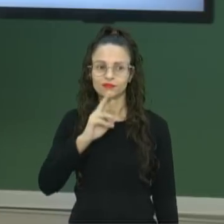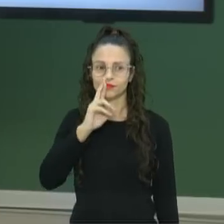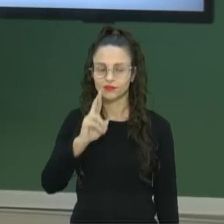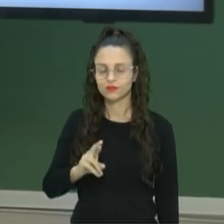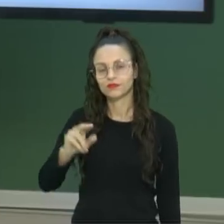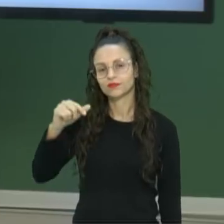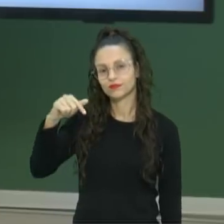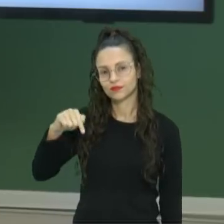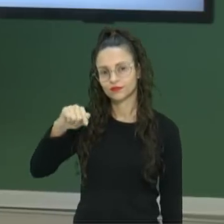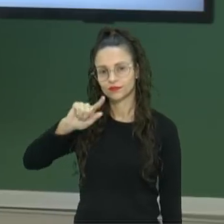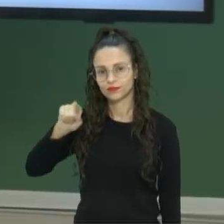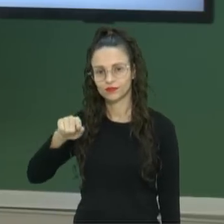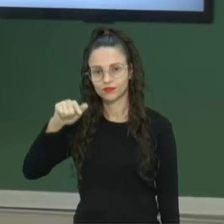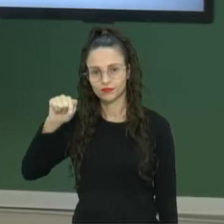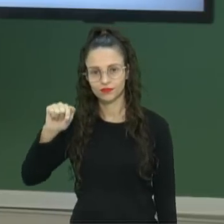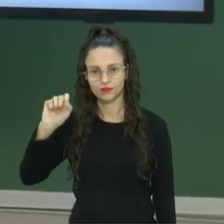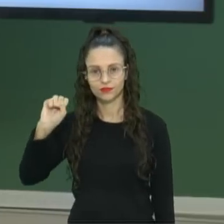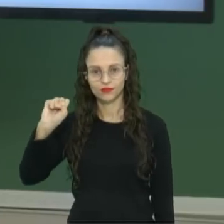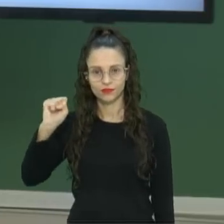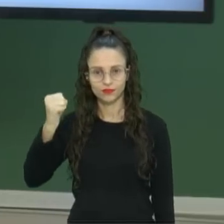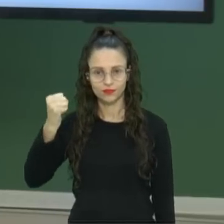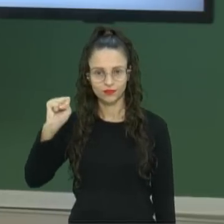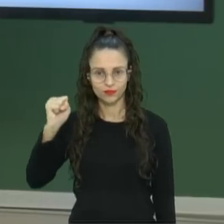ficar entre os dois 7. São